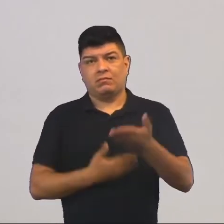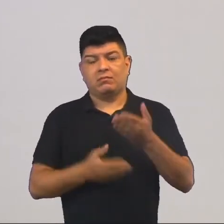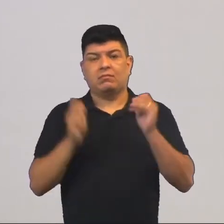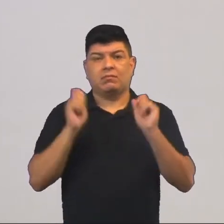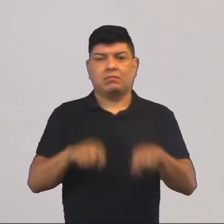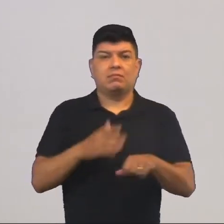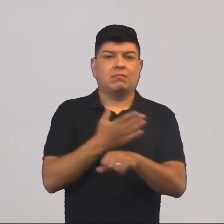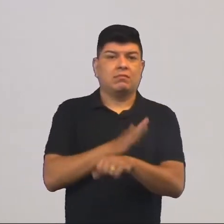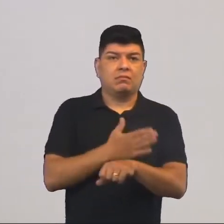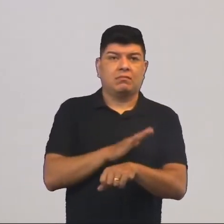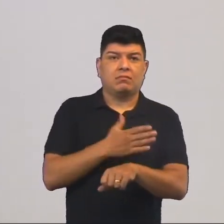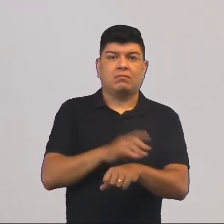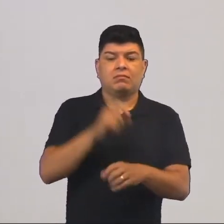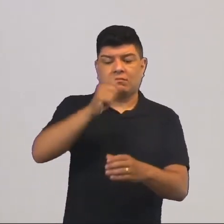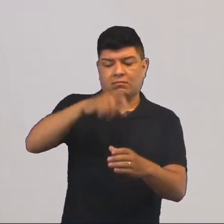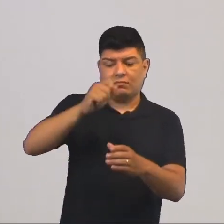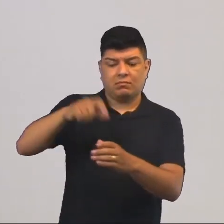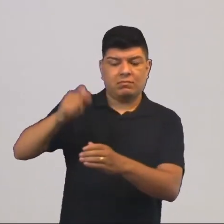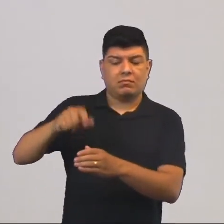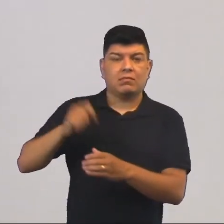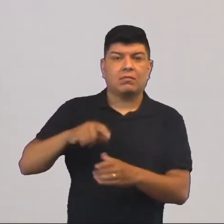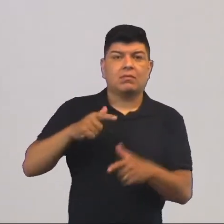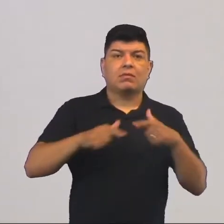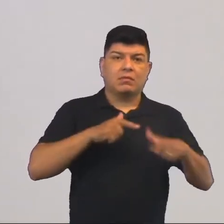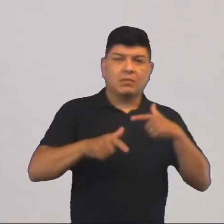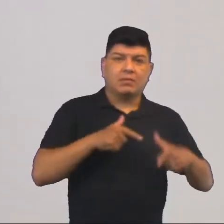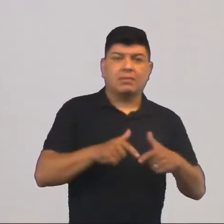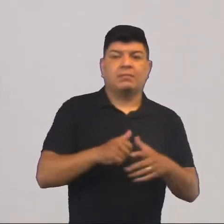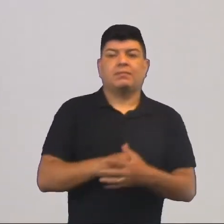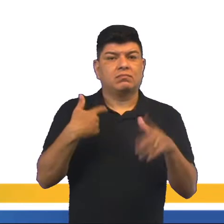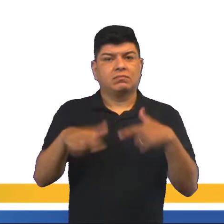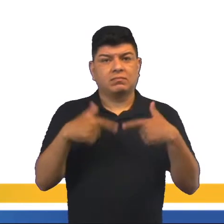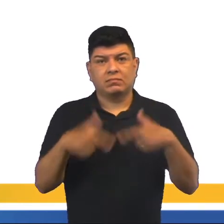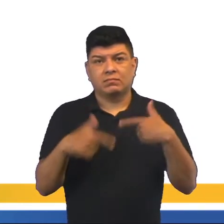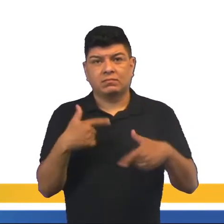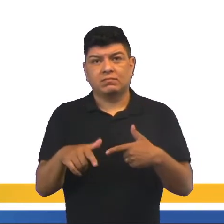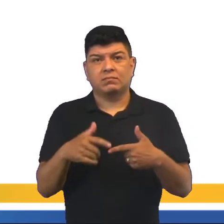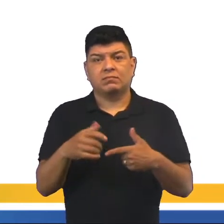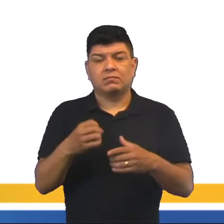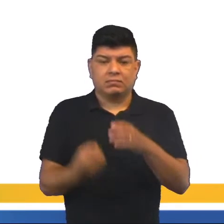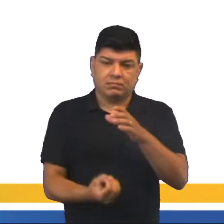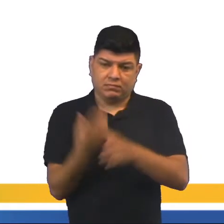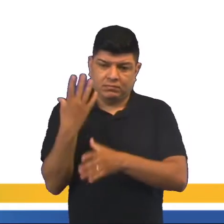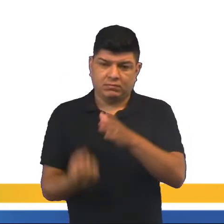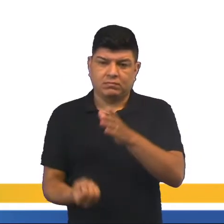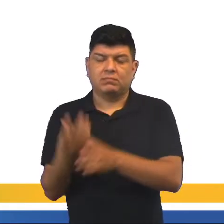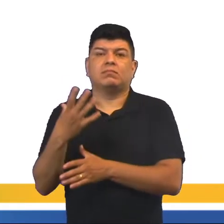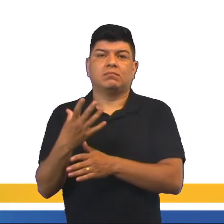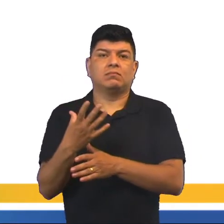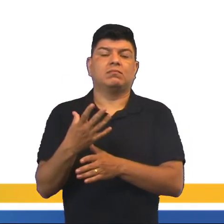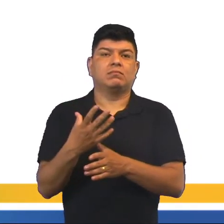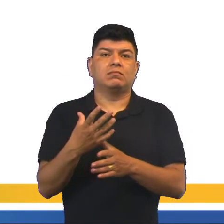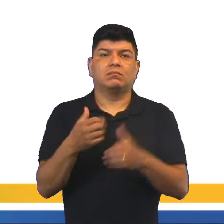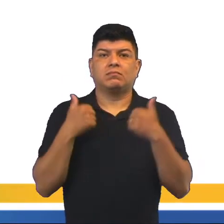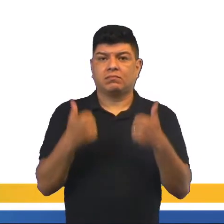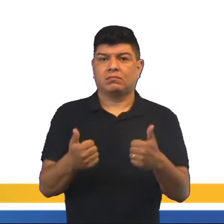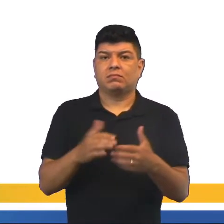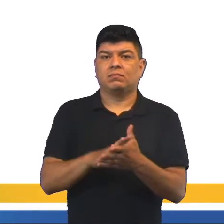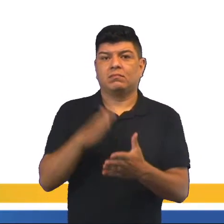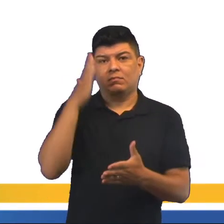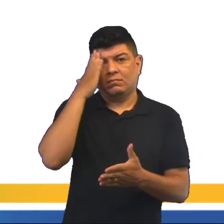para os grandes latifundiários, e vinham para as cidades em busca, né, de emprego, de melhores condições de vida, aumentando aí a questão da